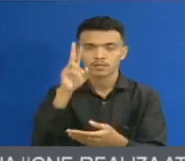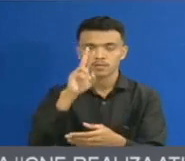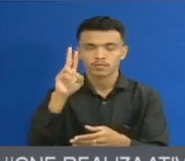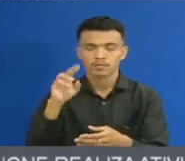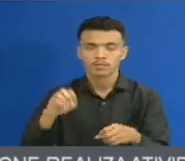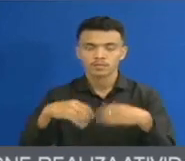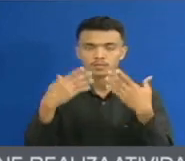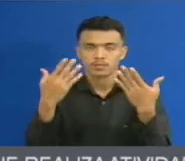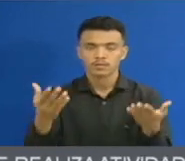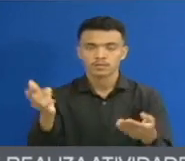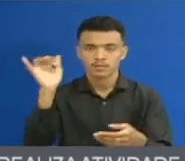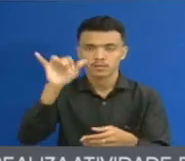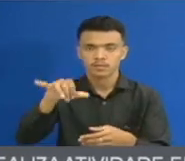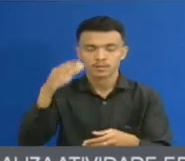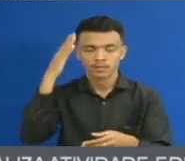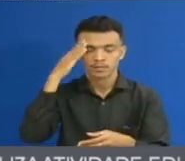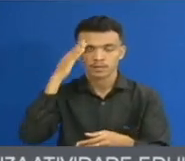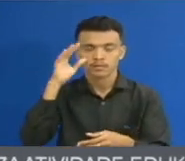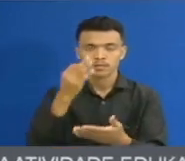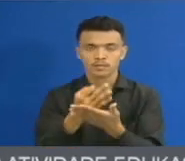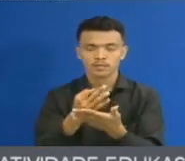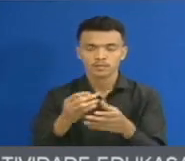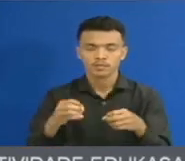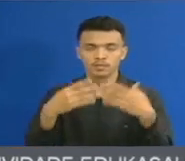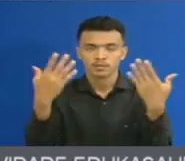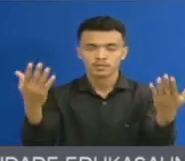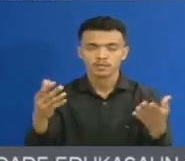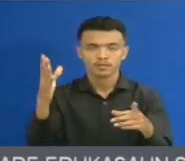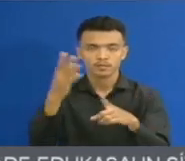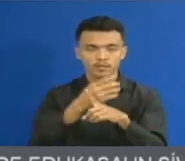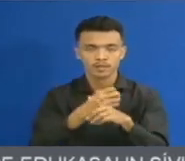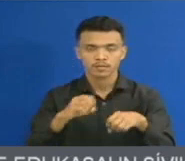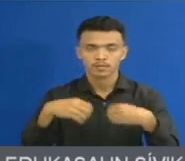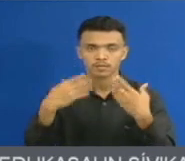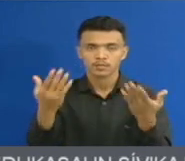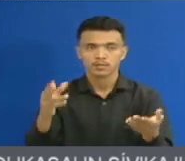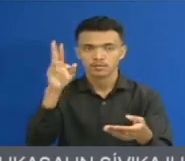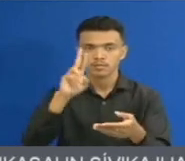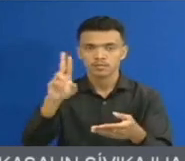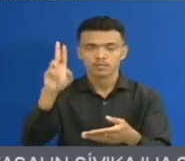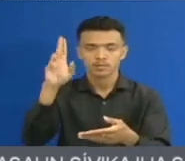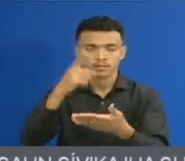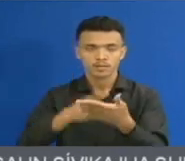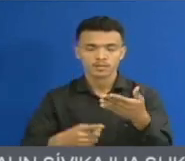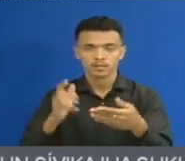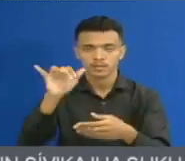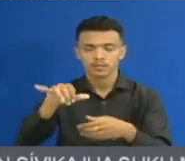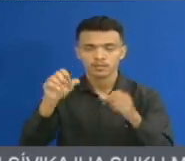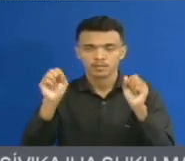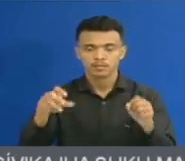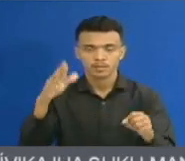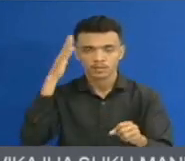Sira Atene, que ataca Osane e a Hira, se ires tu Hira, usa ou não para saída, para Sira Mosa Atene,